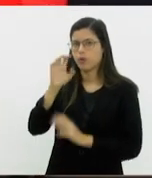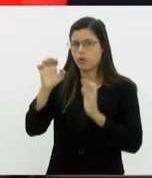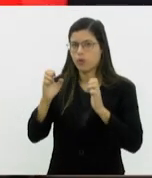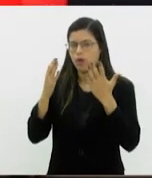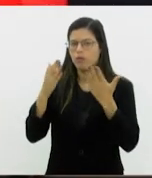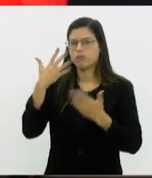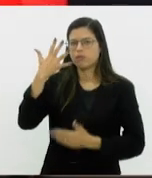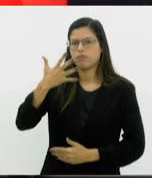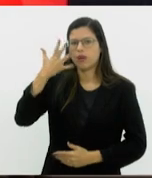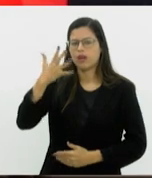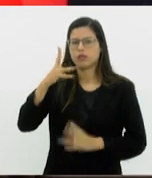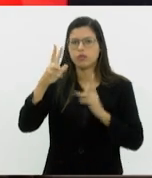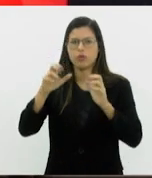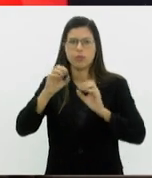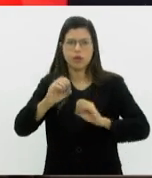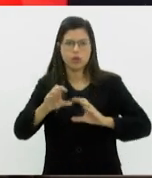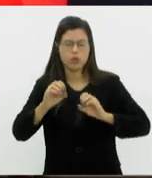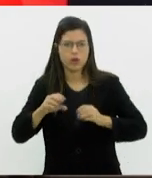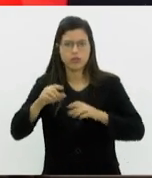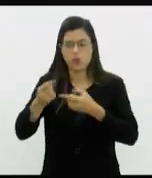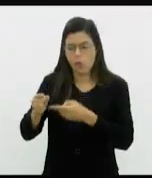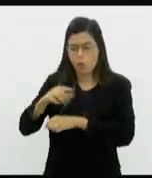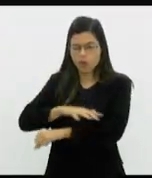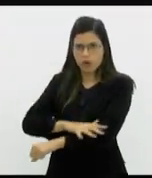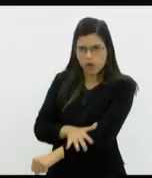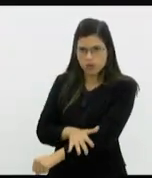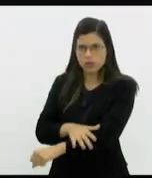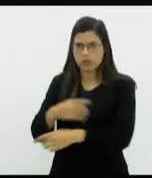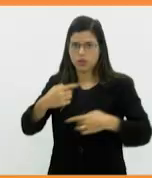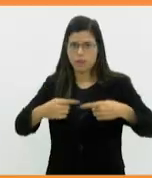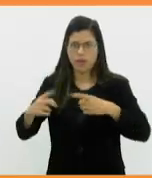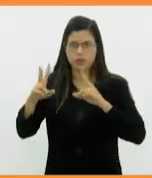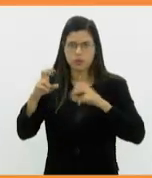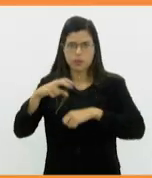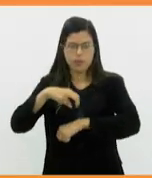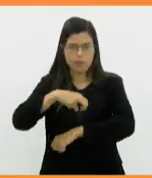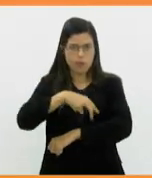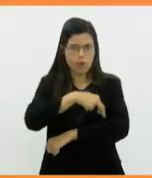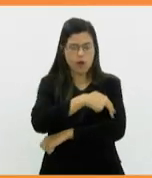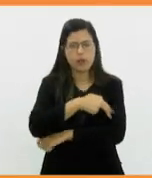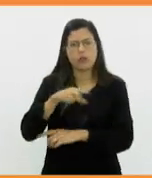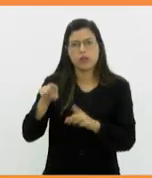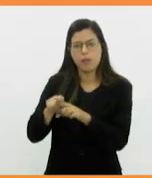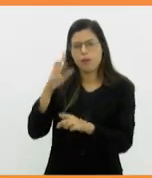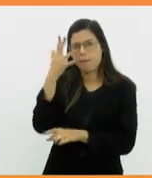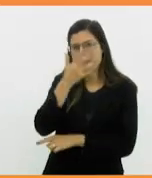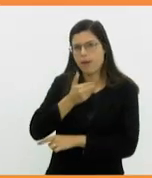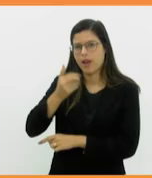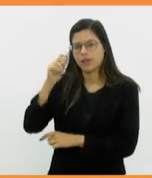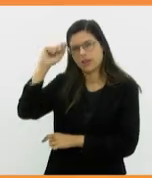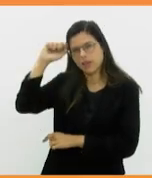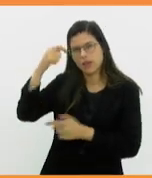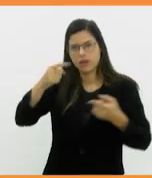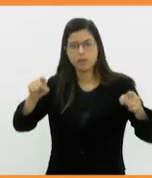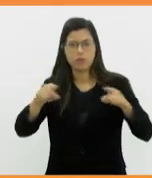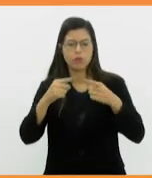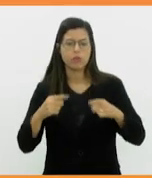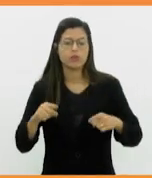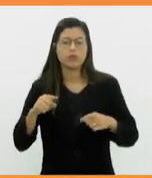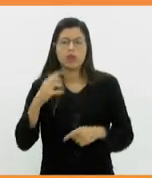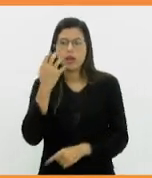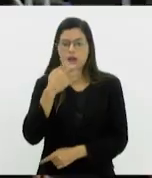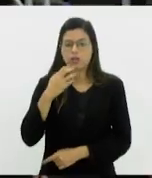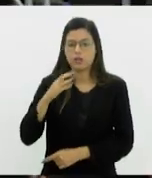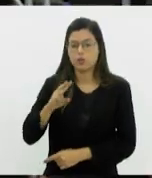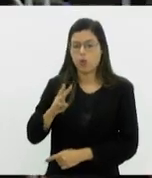com uma palestra sobre educação antirracista, debate sobre moda e belezas negras e muita música. Os cantores